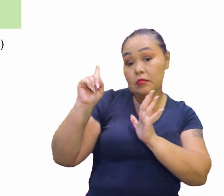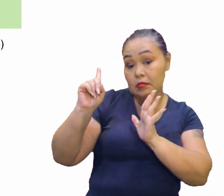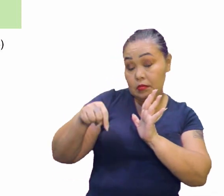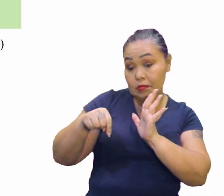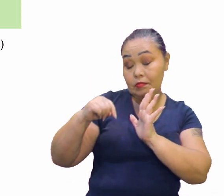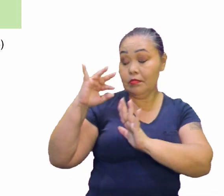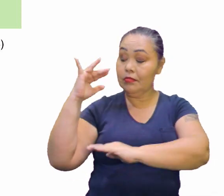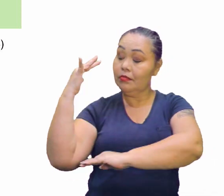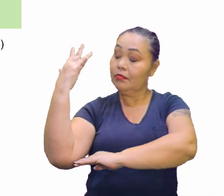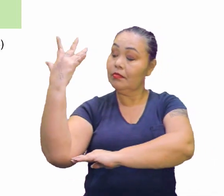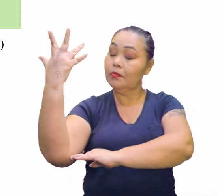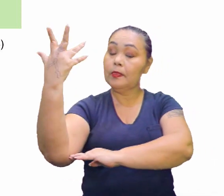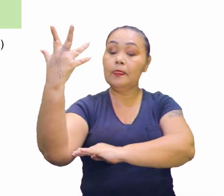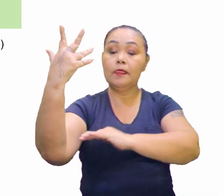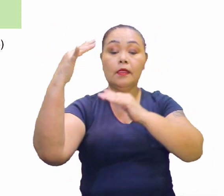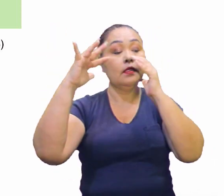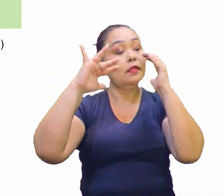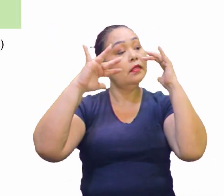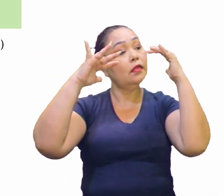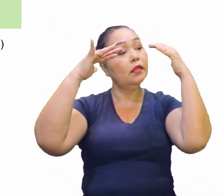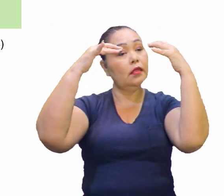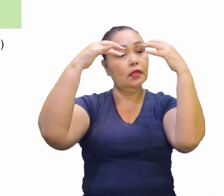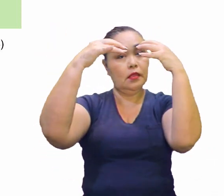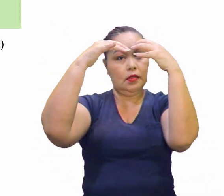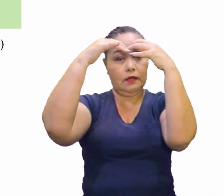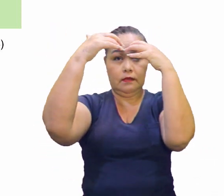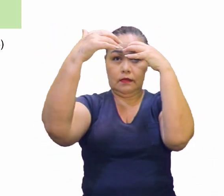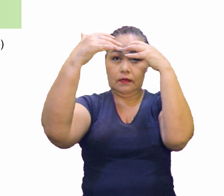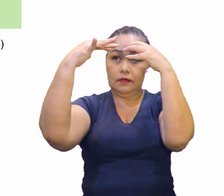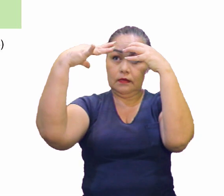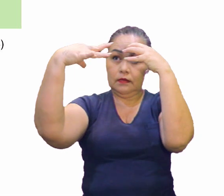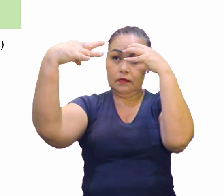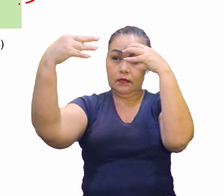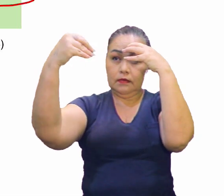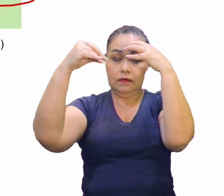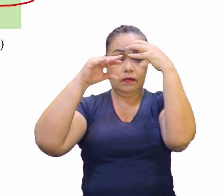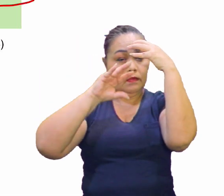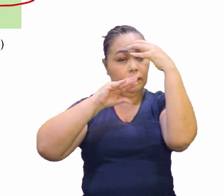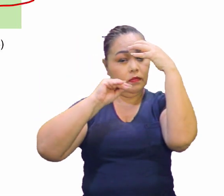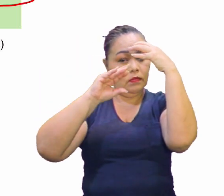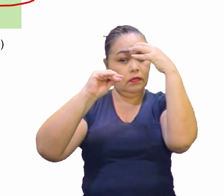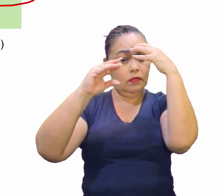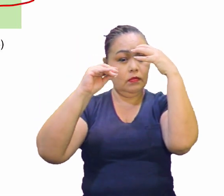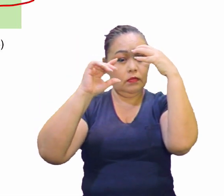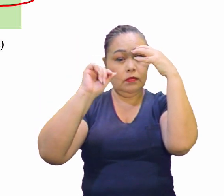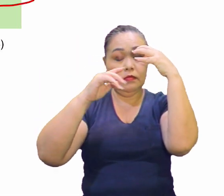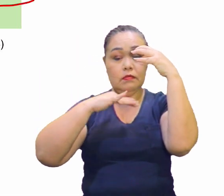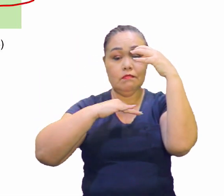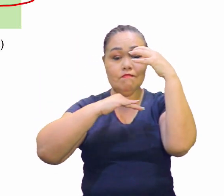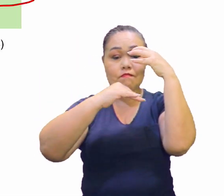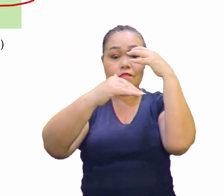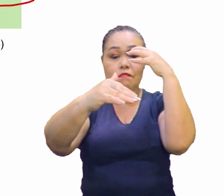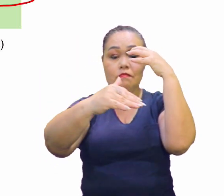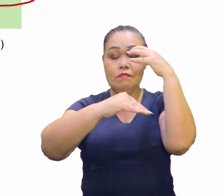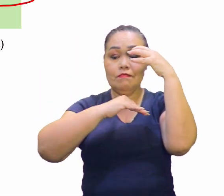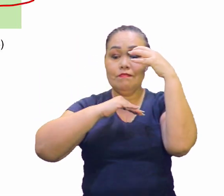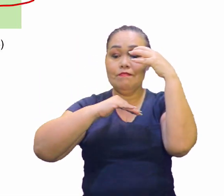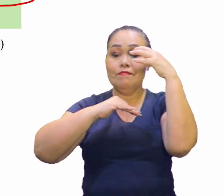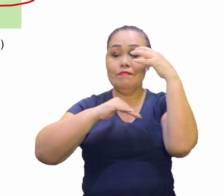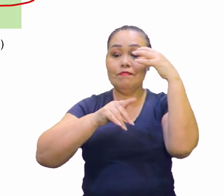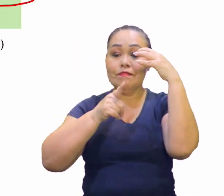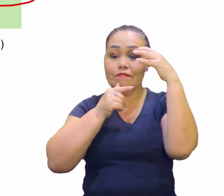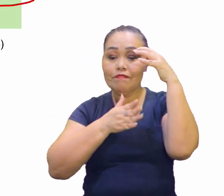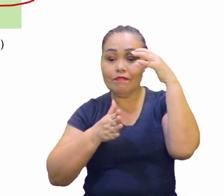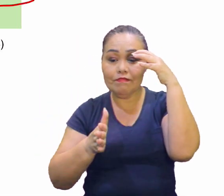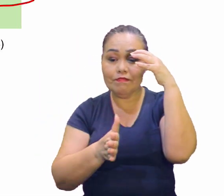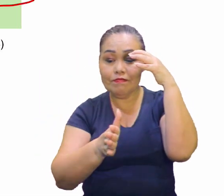latifoliada, úmida, que cobre a maior parte da bacia amazônica da América